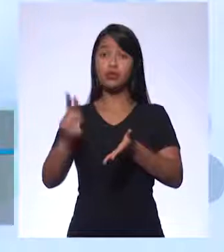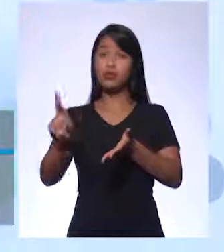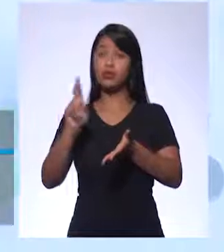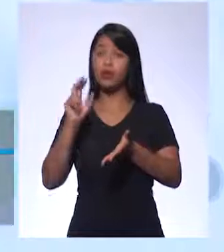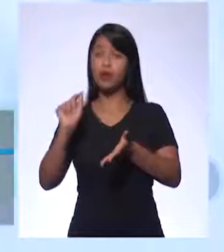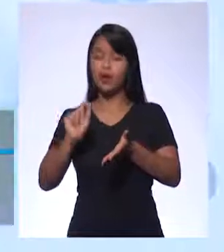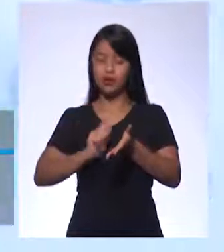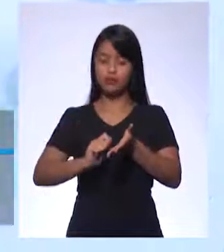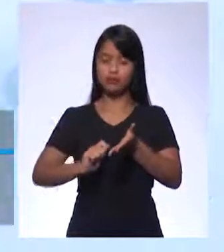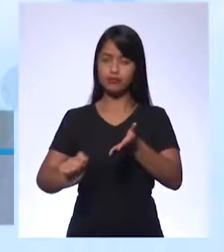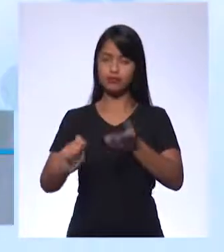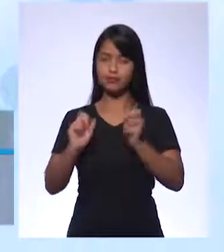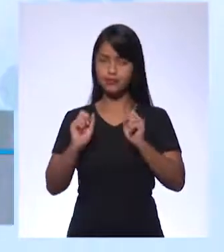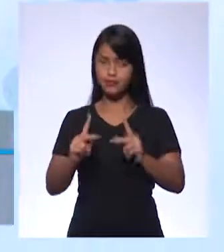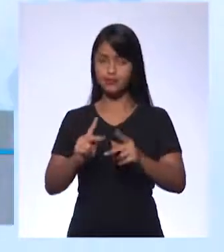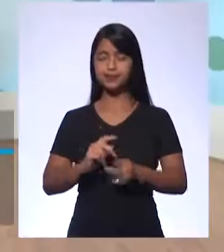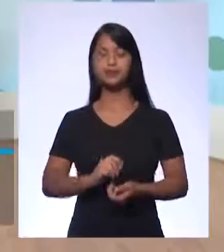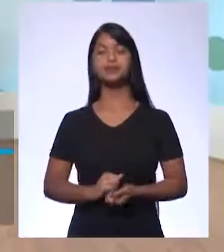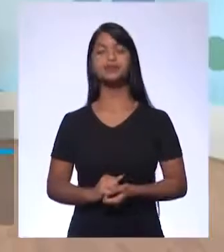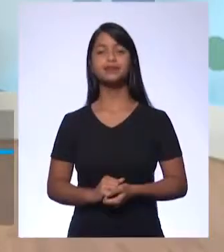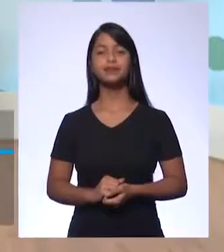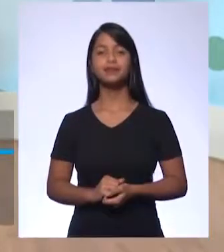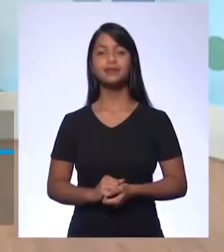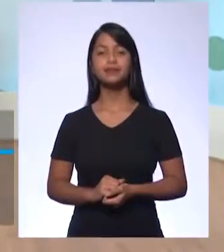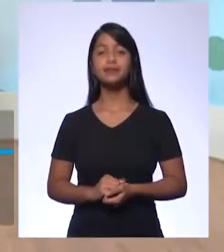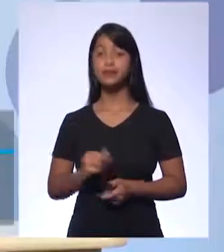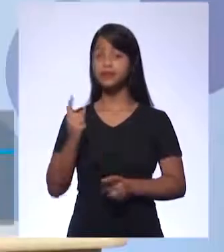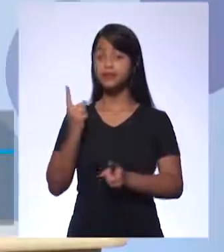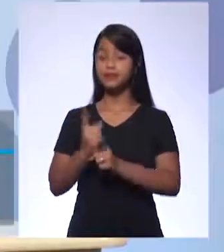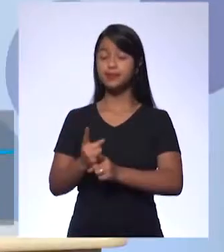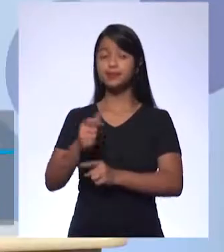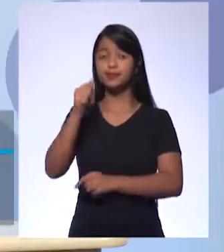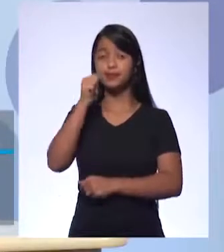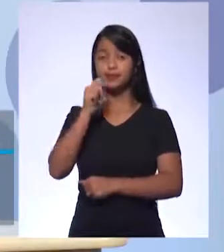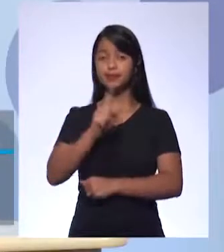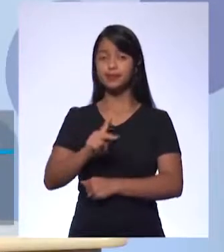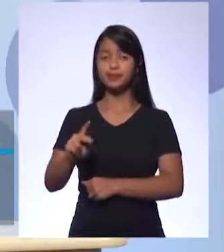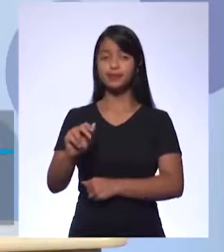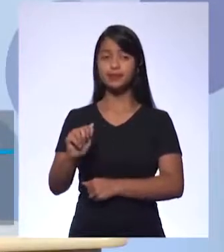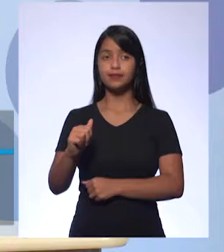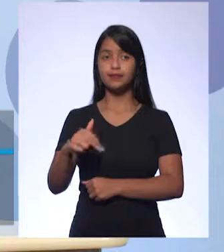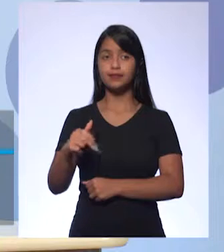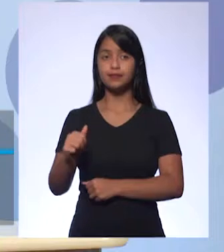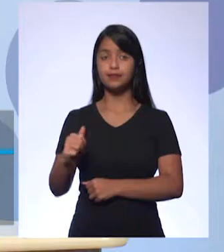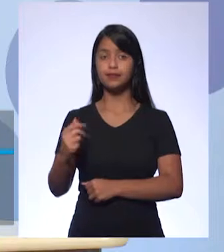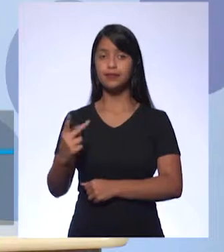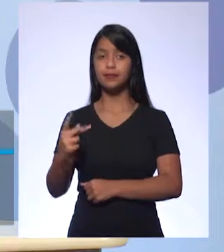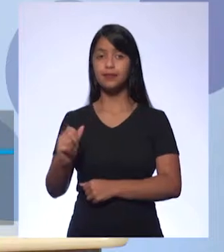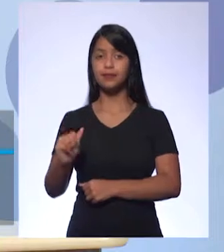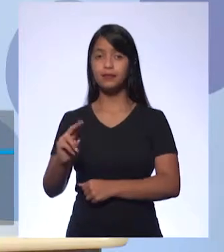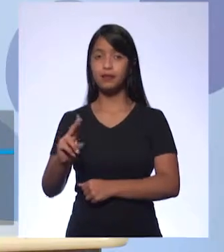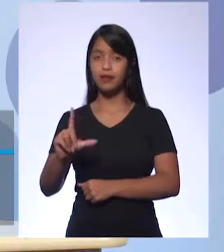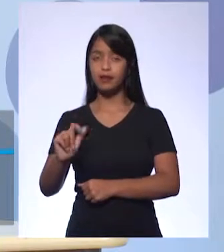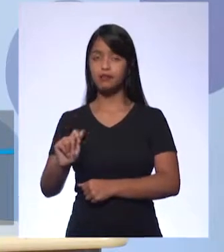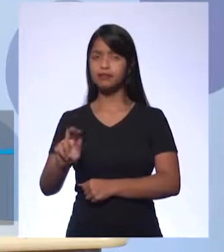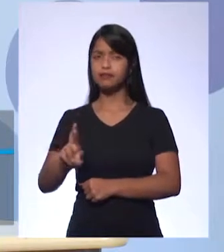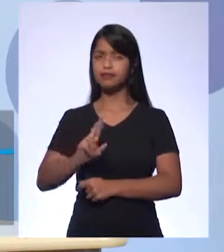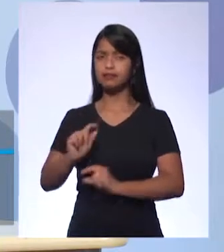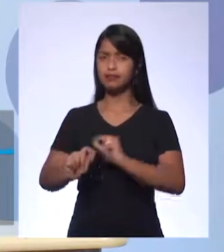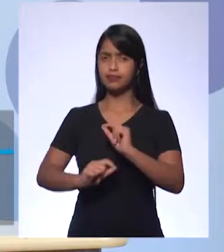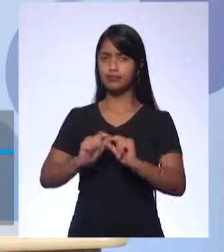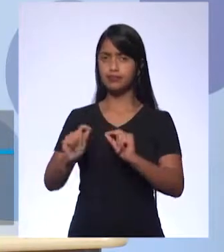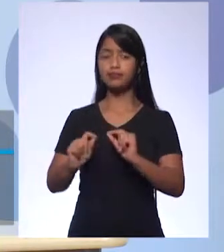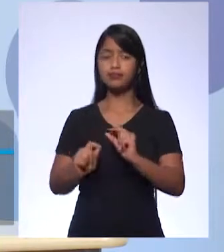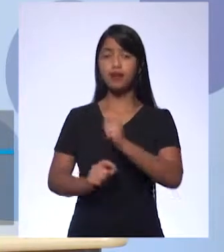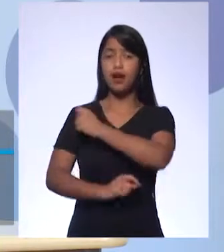bem. Ó, Fala, Magno. como fez aqui, encontrei que a professora Ana Paula, Ah, ela colocou assim, professor, a maioria dos alunos